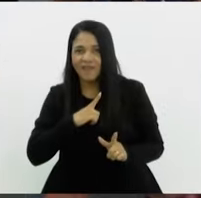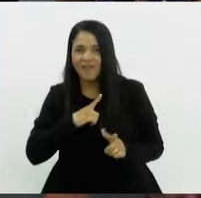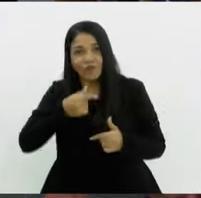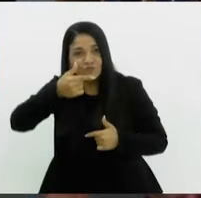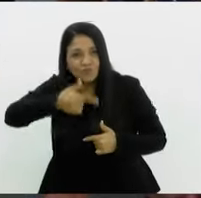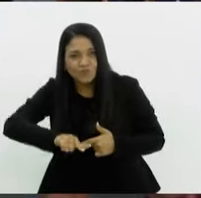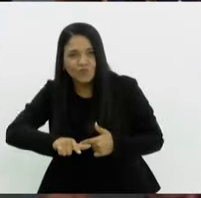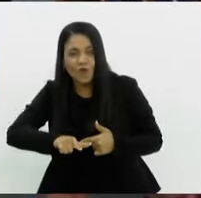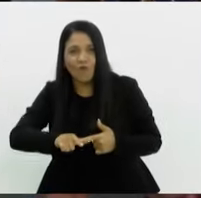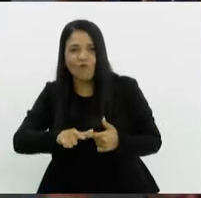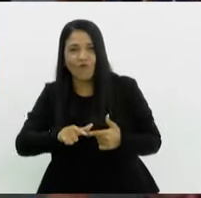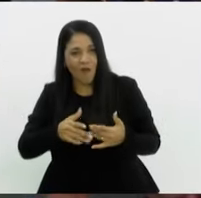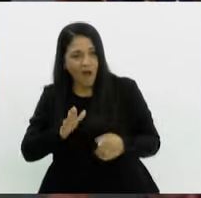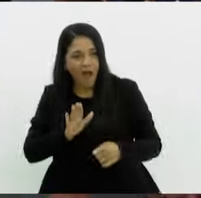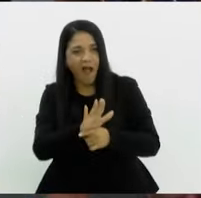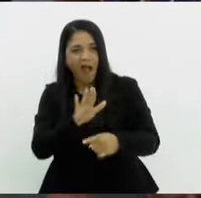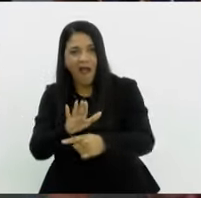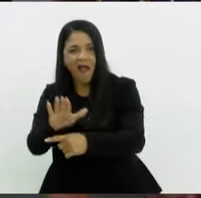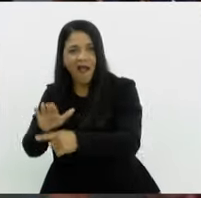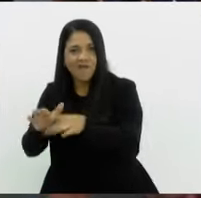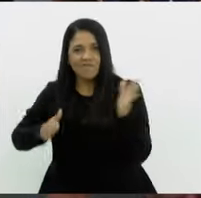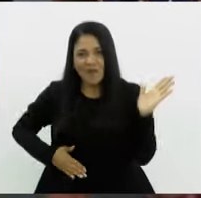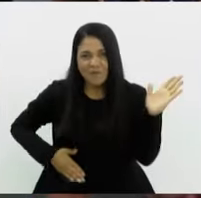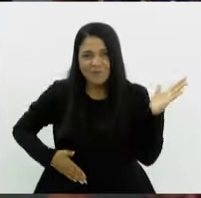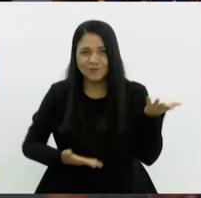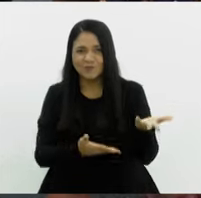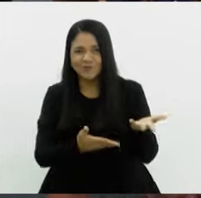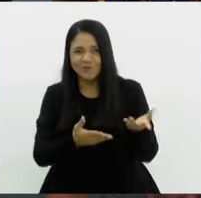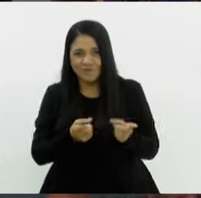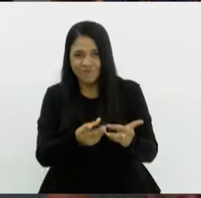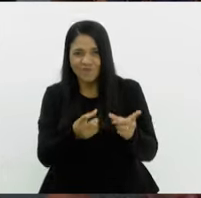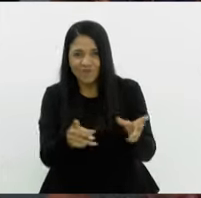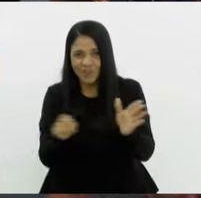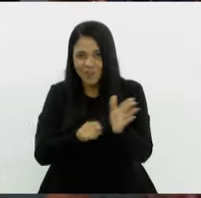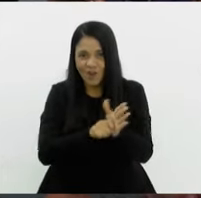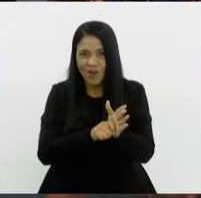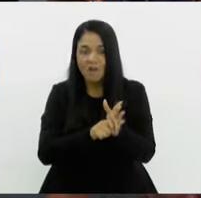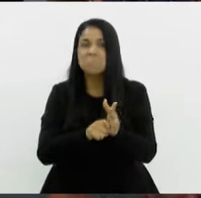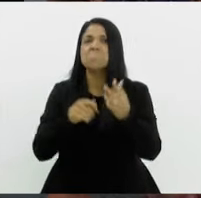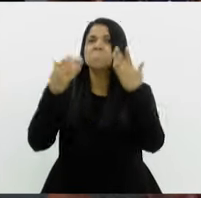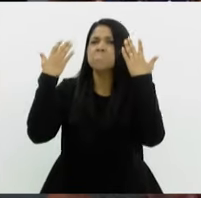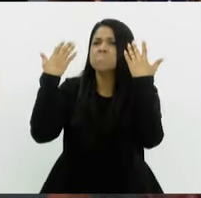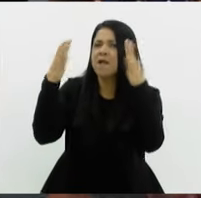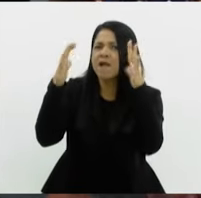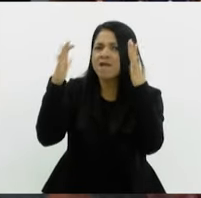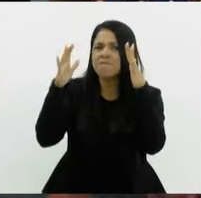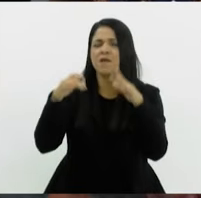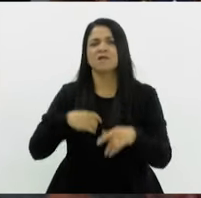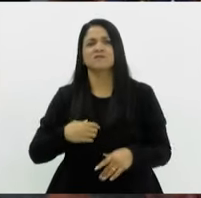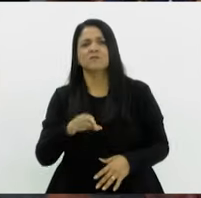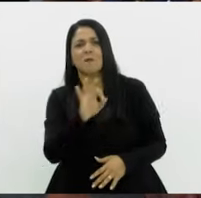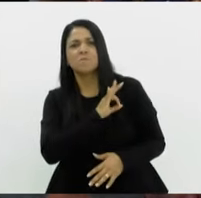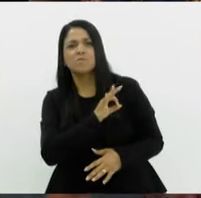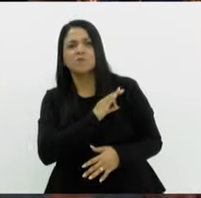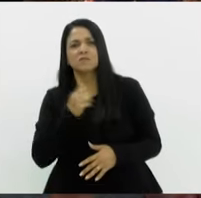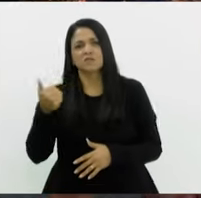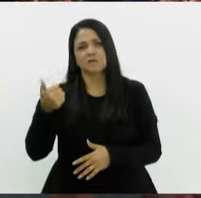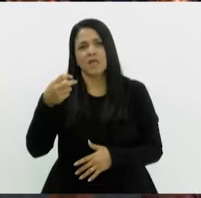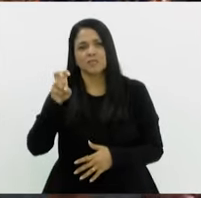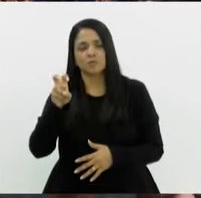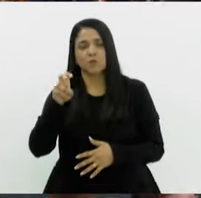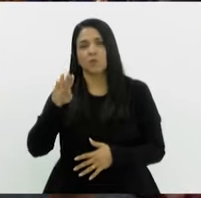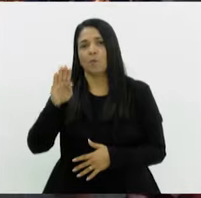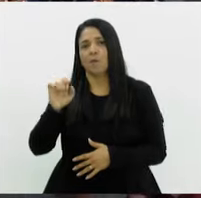mais suporte aos bandidos, aos vagabundos? Parabéns aos policiais do 15º Batalhão.